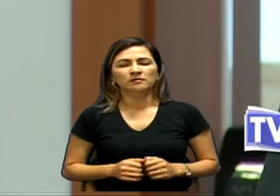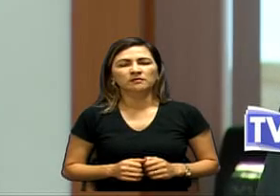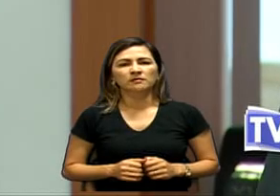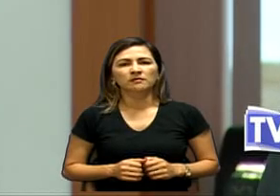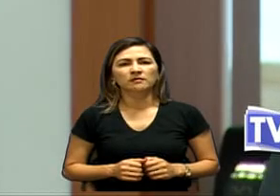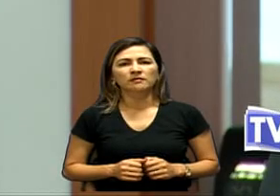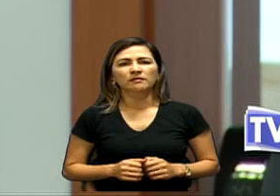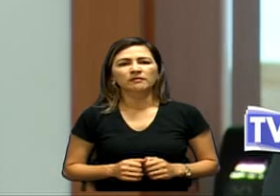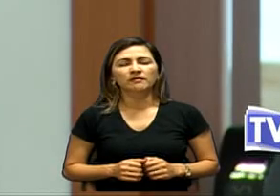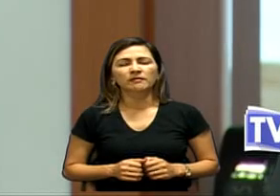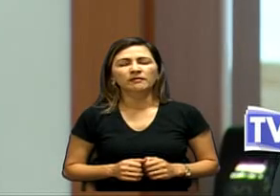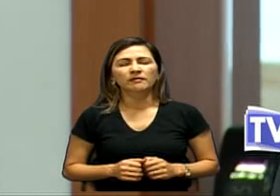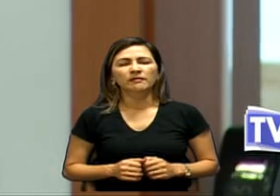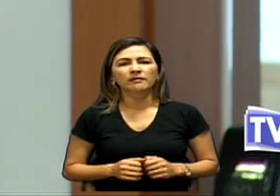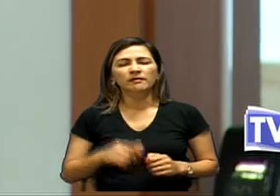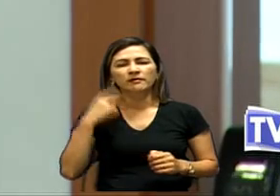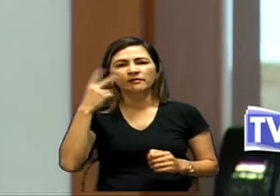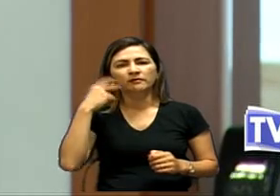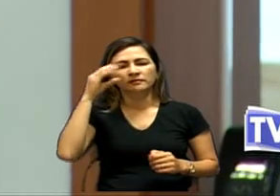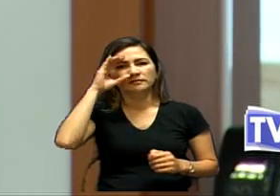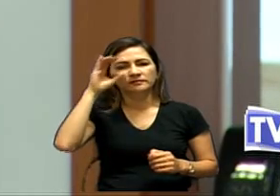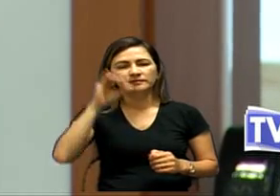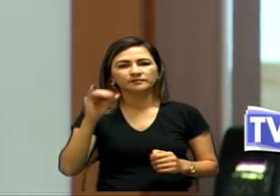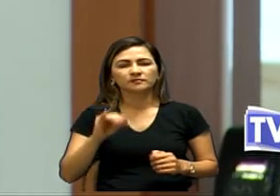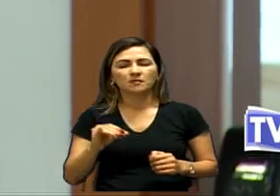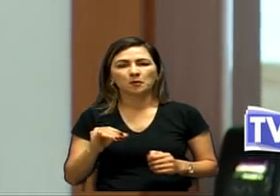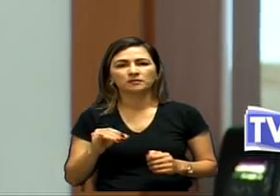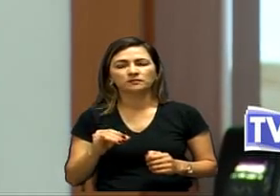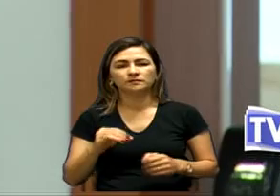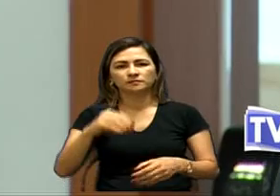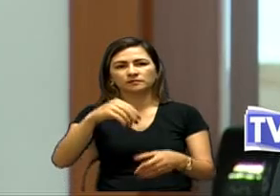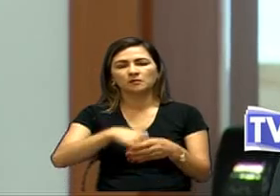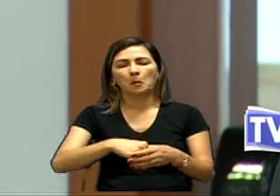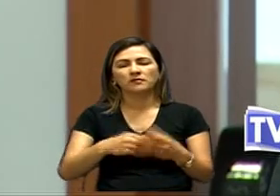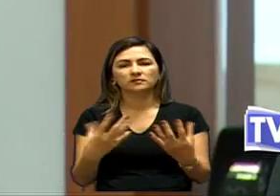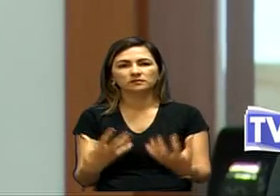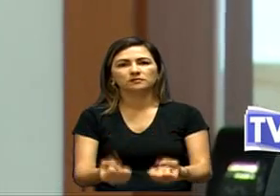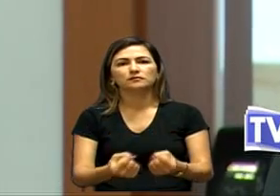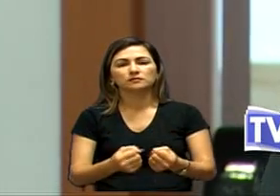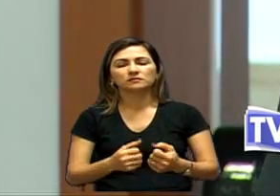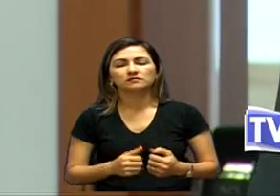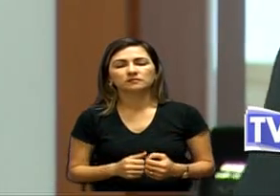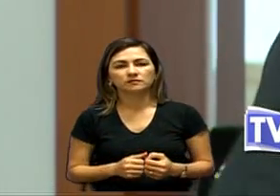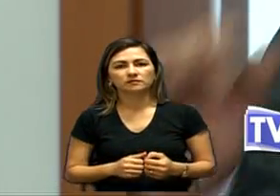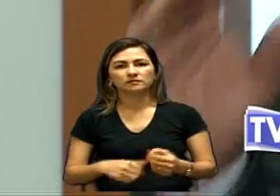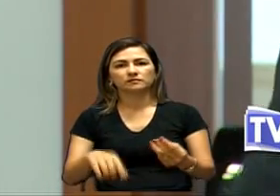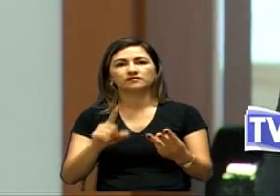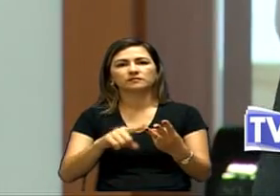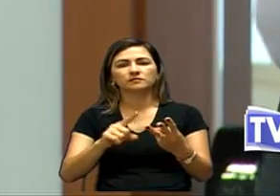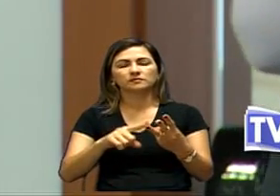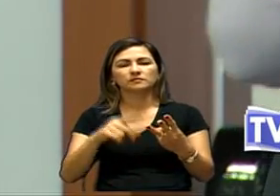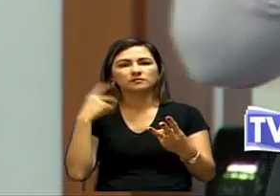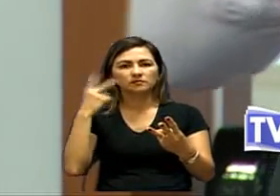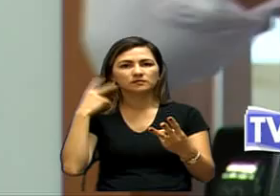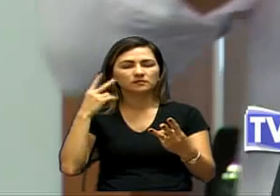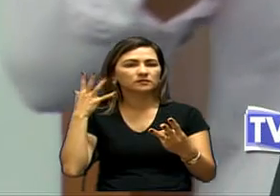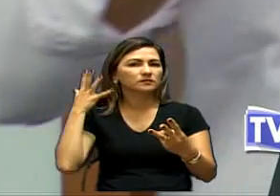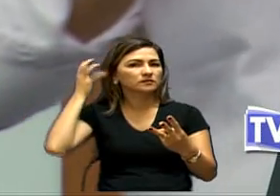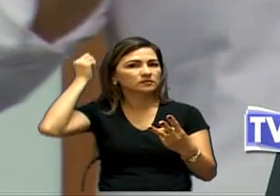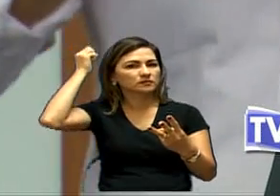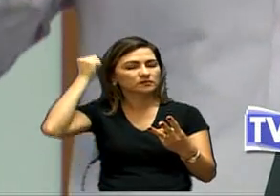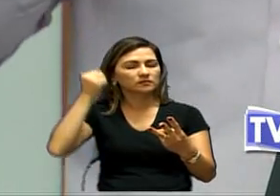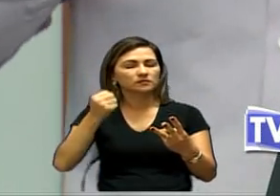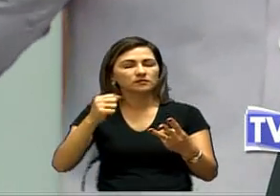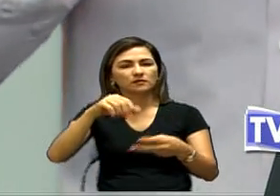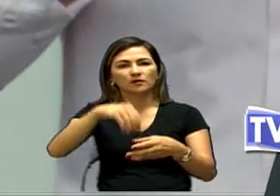A emenda da Yara Bernardi, voto sim também, por favor. E a da Fernanda, eu encaminho votação